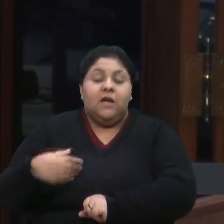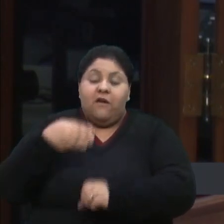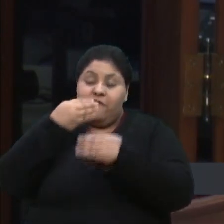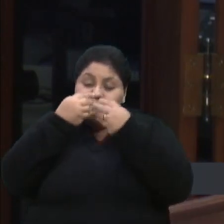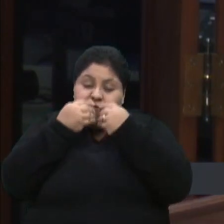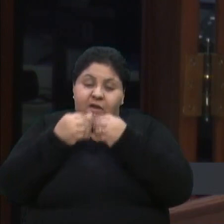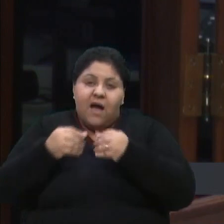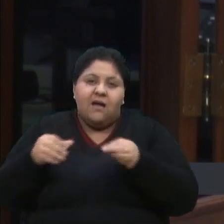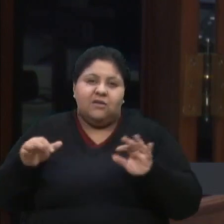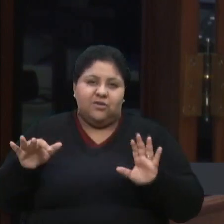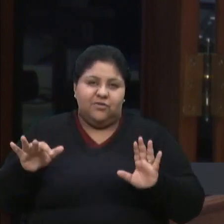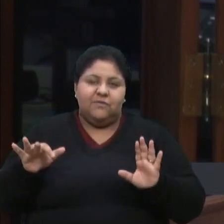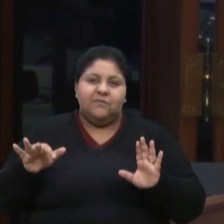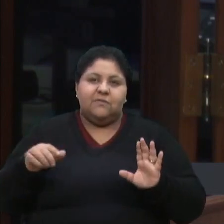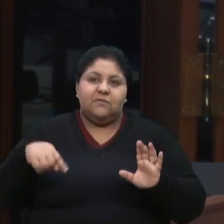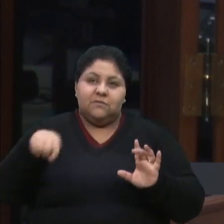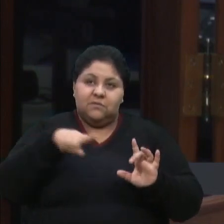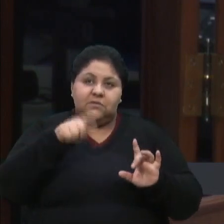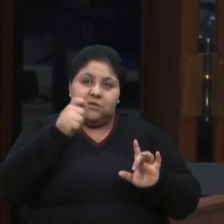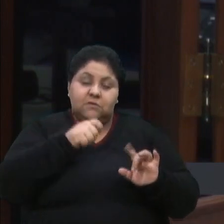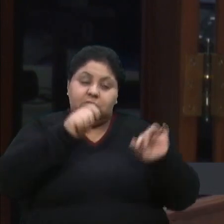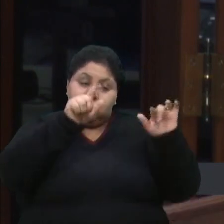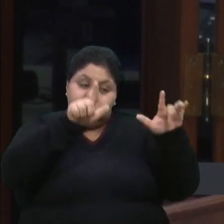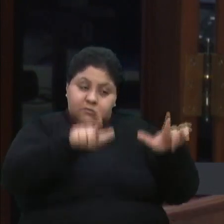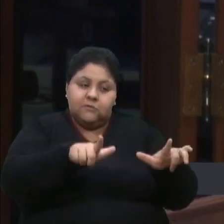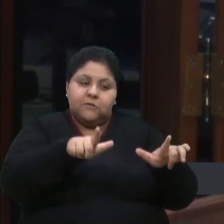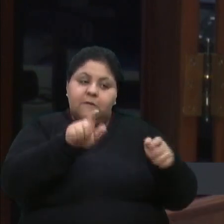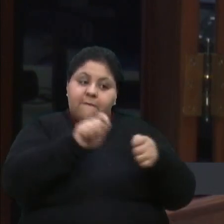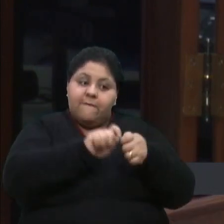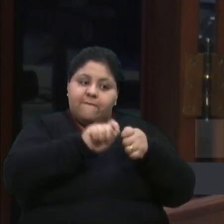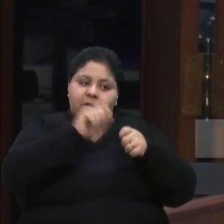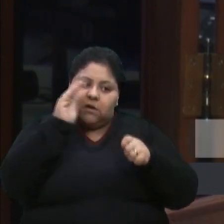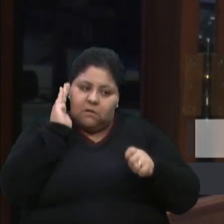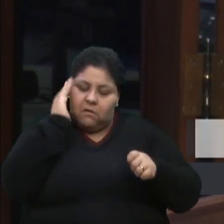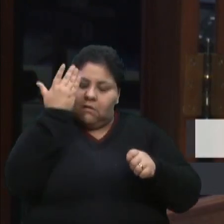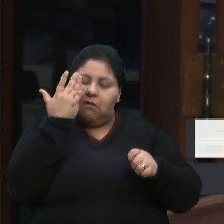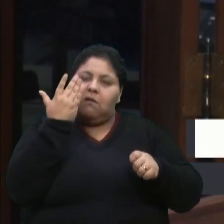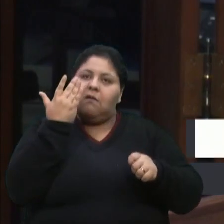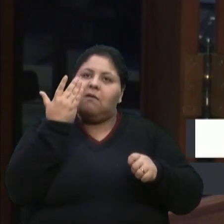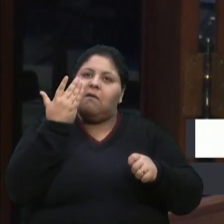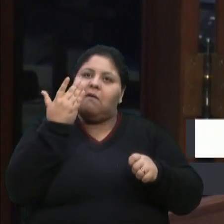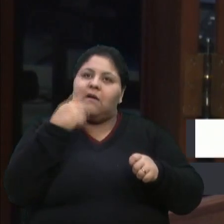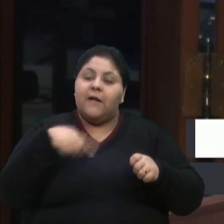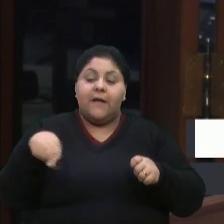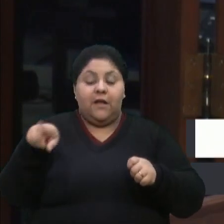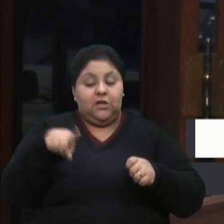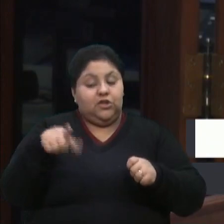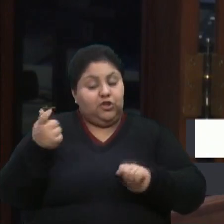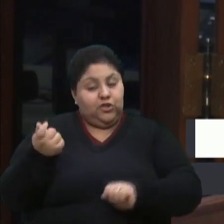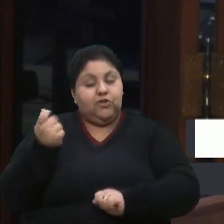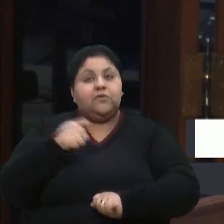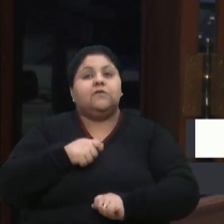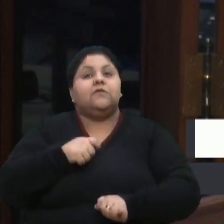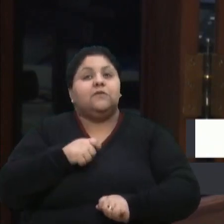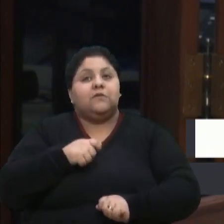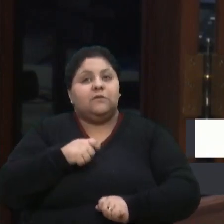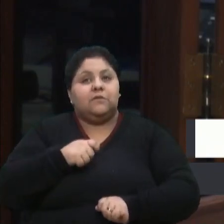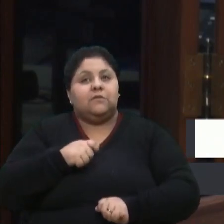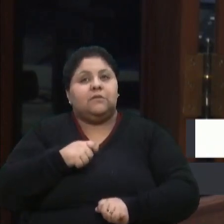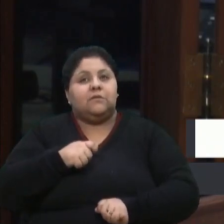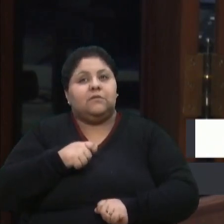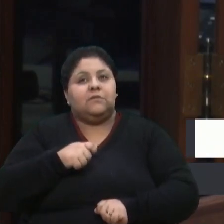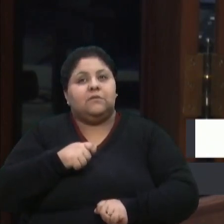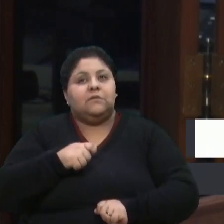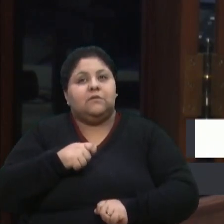que esses espaços funcionem. E, para eles funcionarem, a gente precisa que não